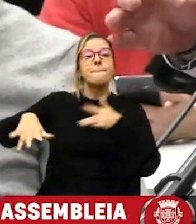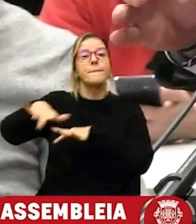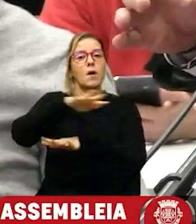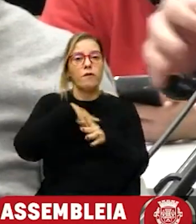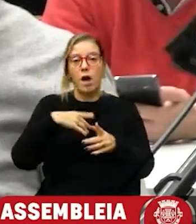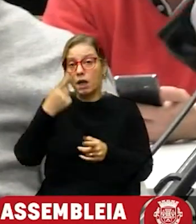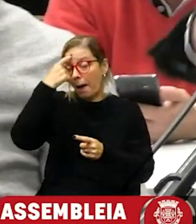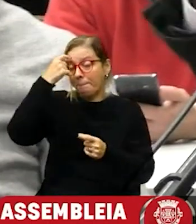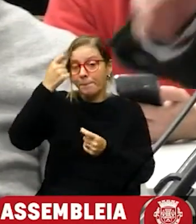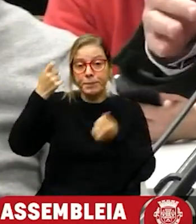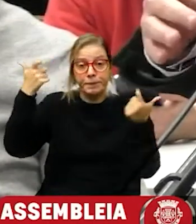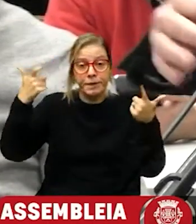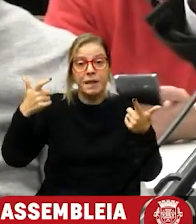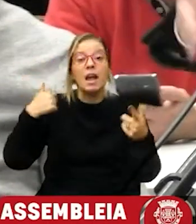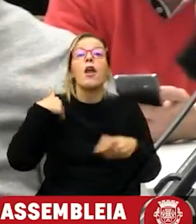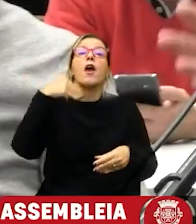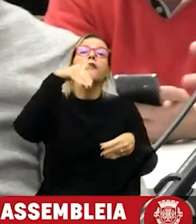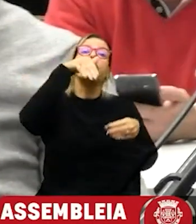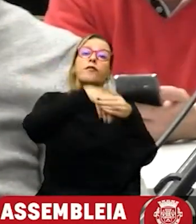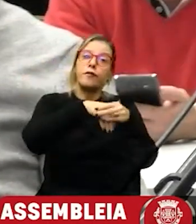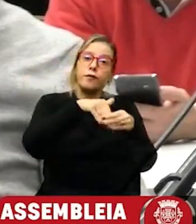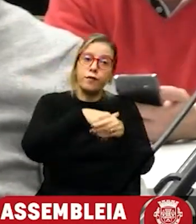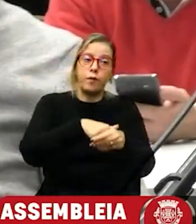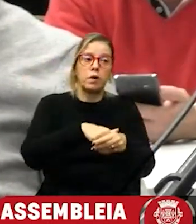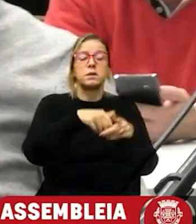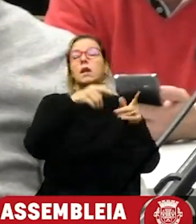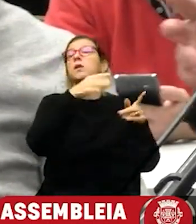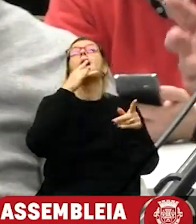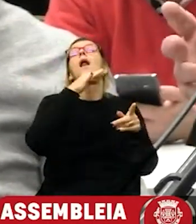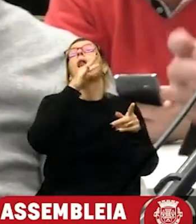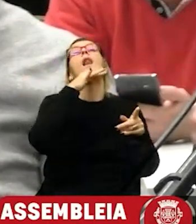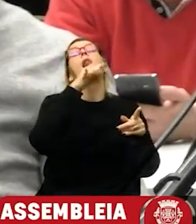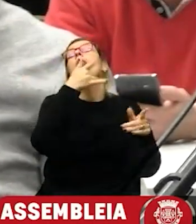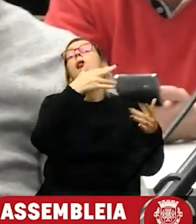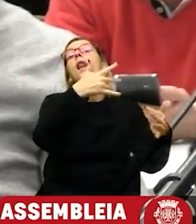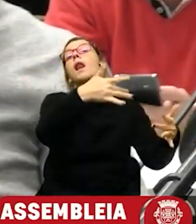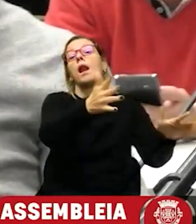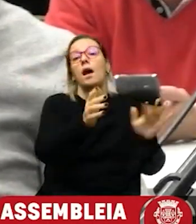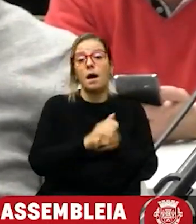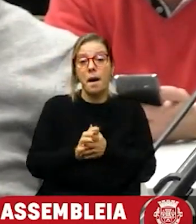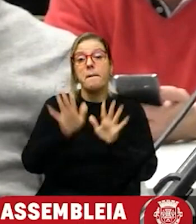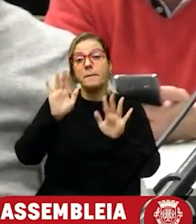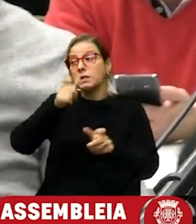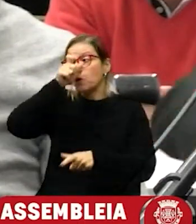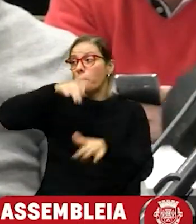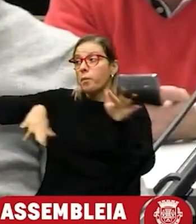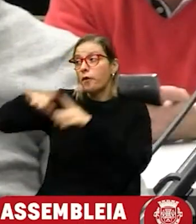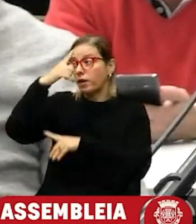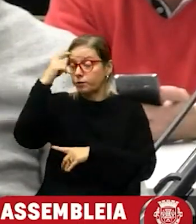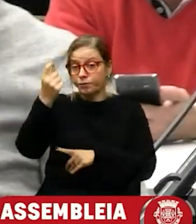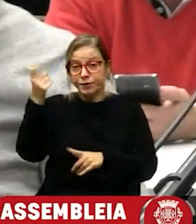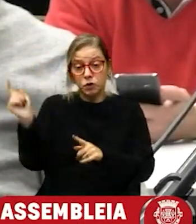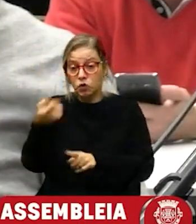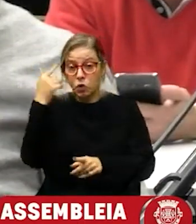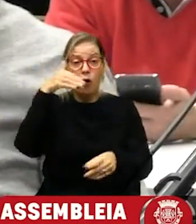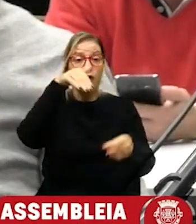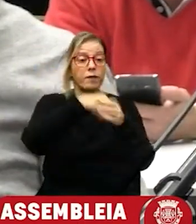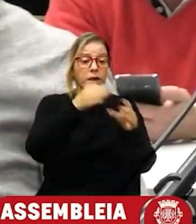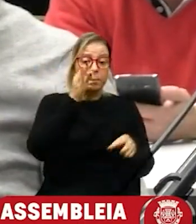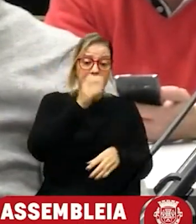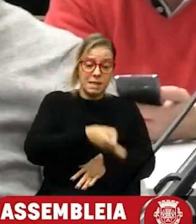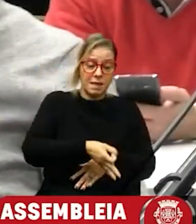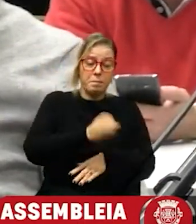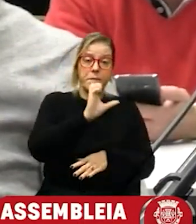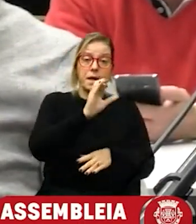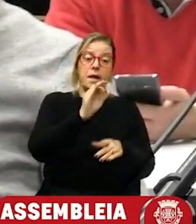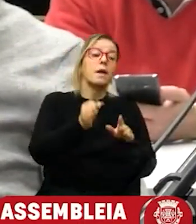doido iria votar nos am manhãs que cantam e a verdade é que o povo não é doido não votou no Partido Comunista e está